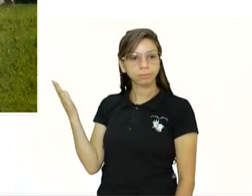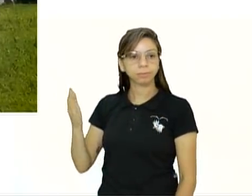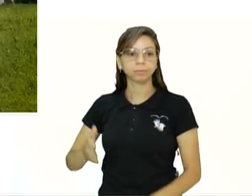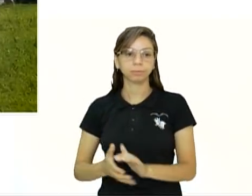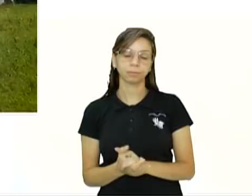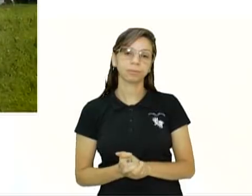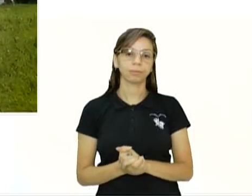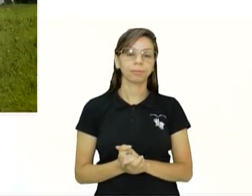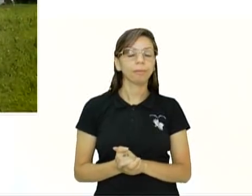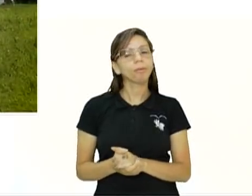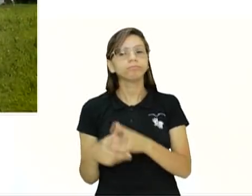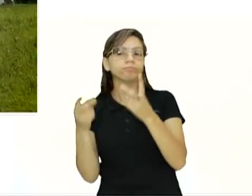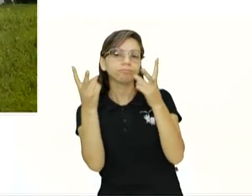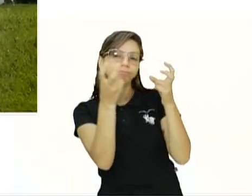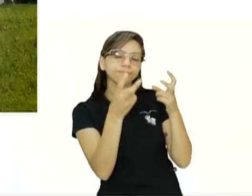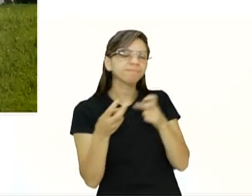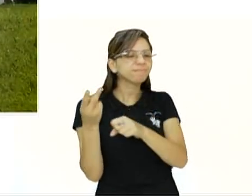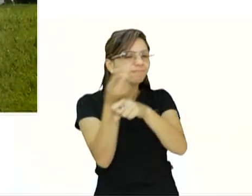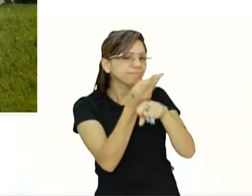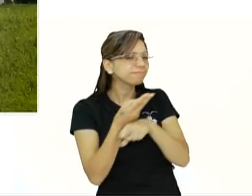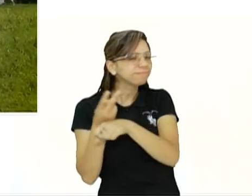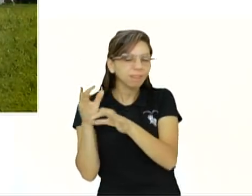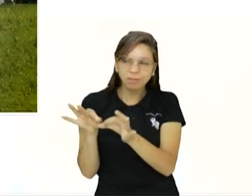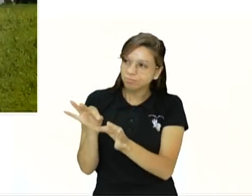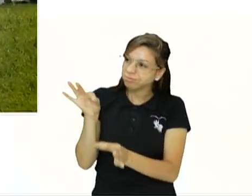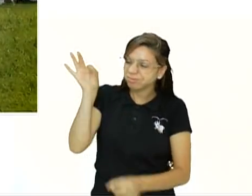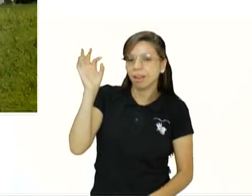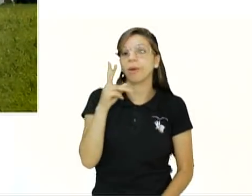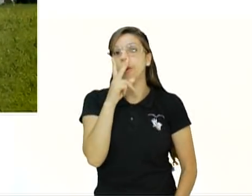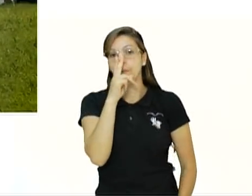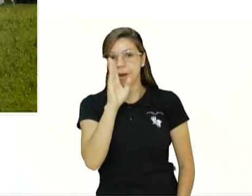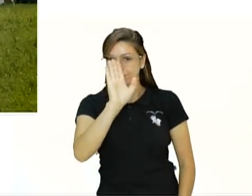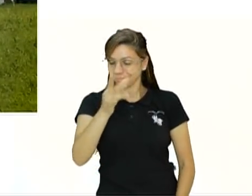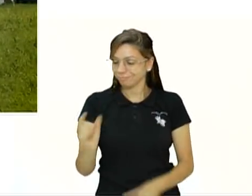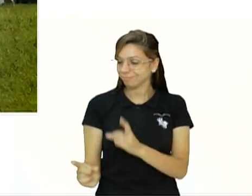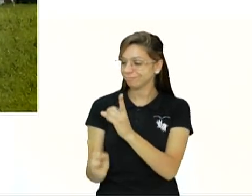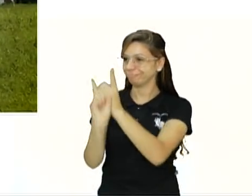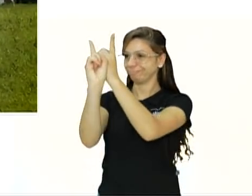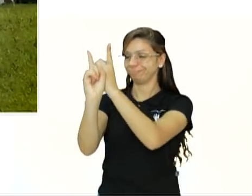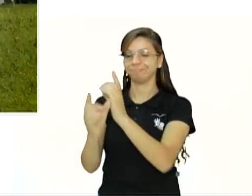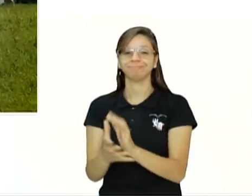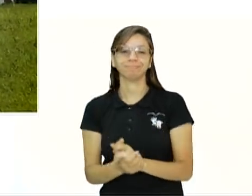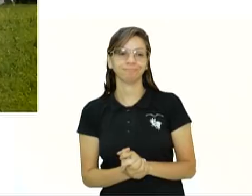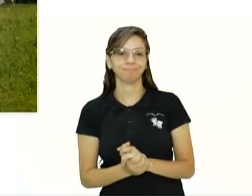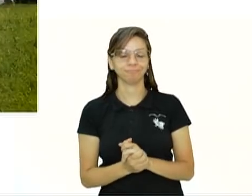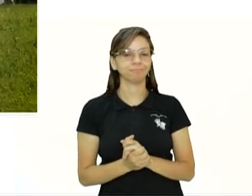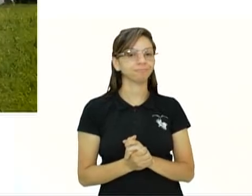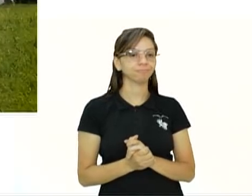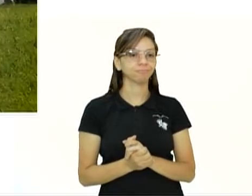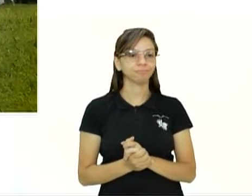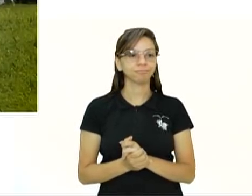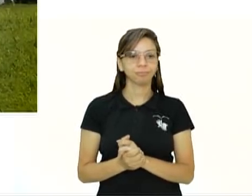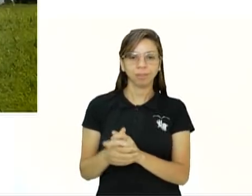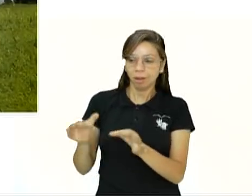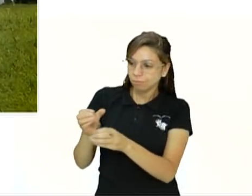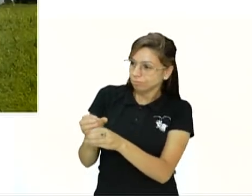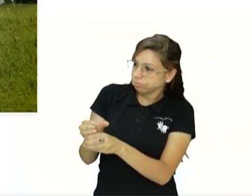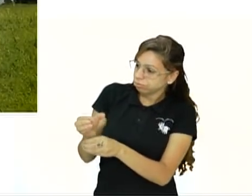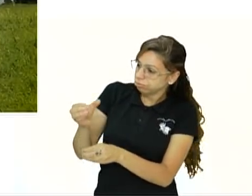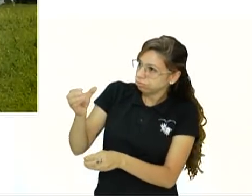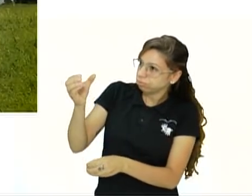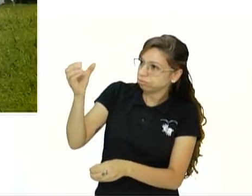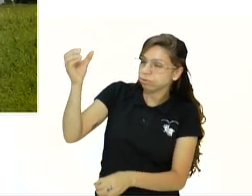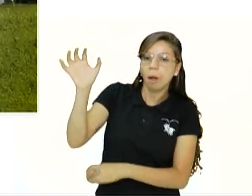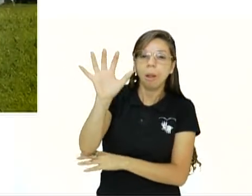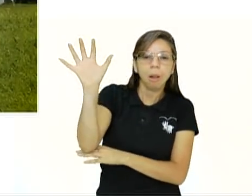em encontrar uma coisa bem alta para medir e eu acho que já encontrei alguma coisa. Eu acho que eu encontrei uma chaminé